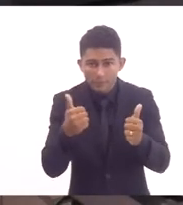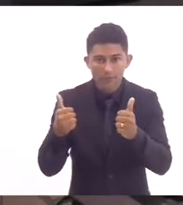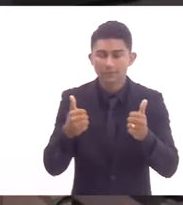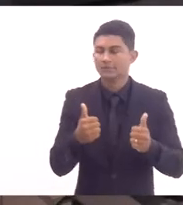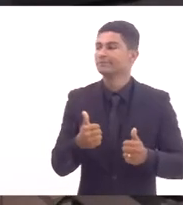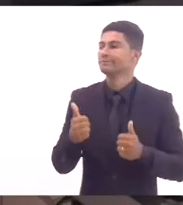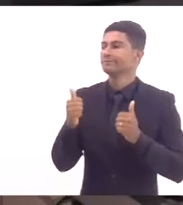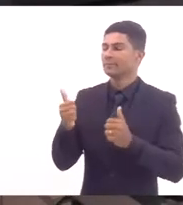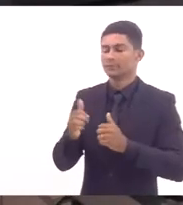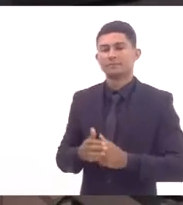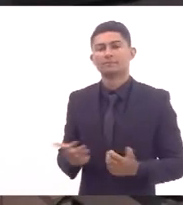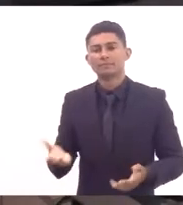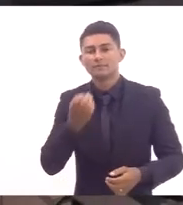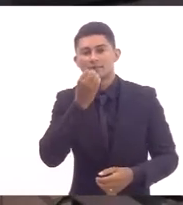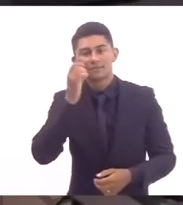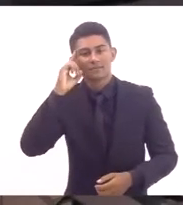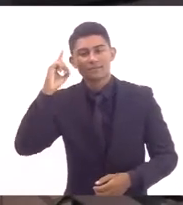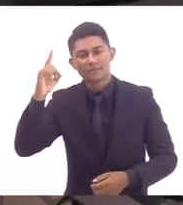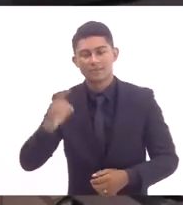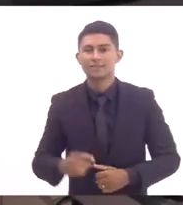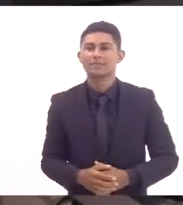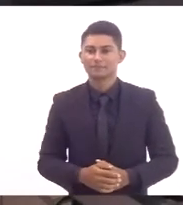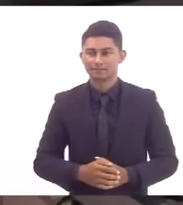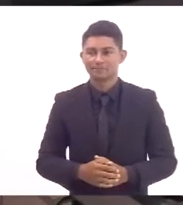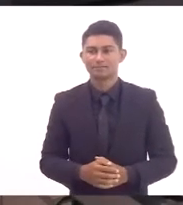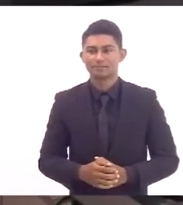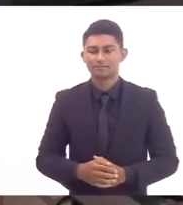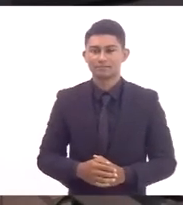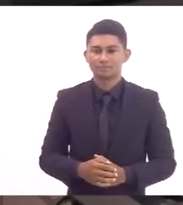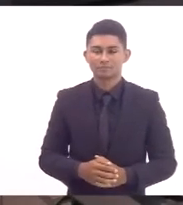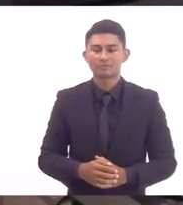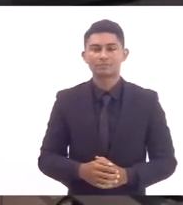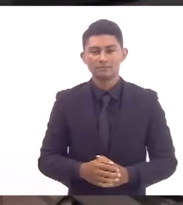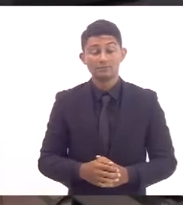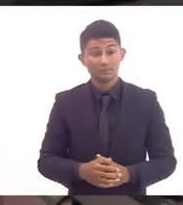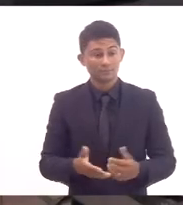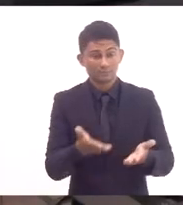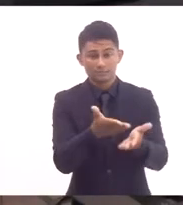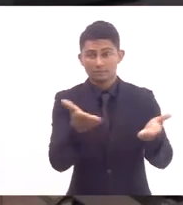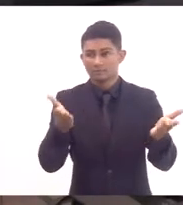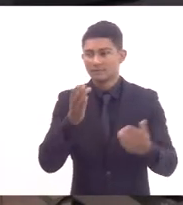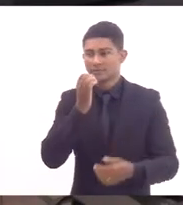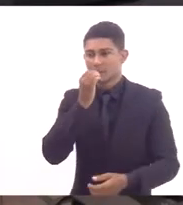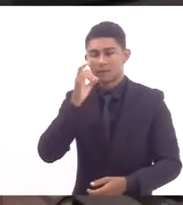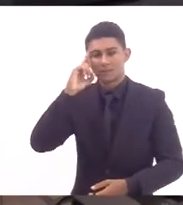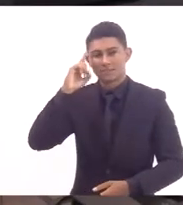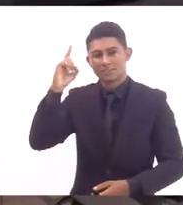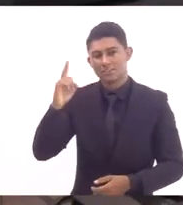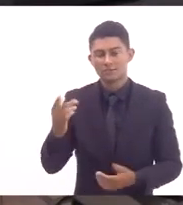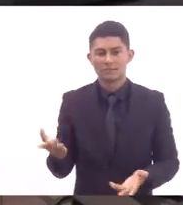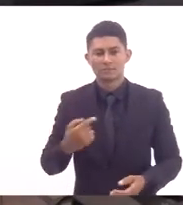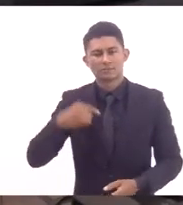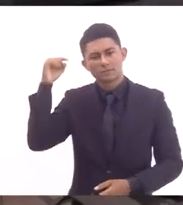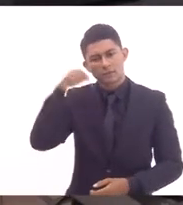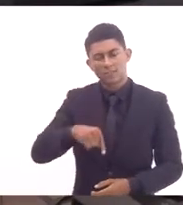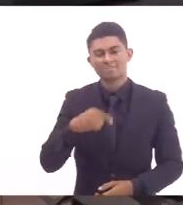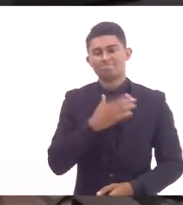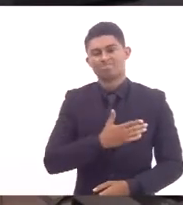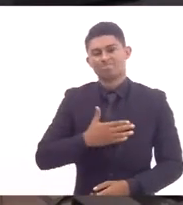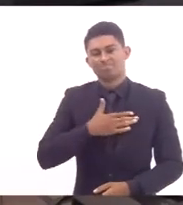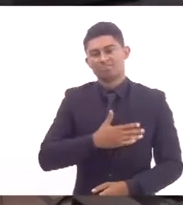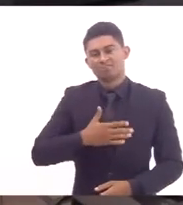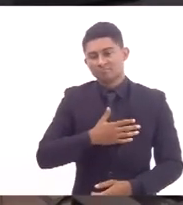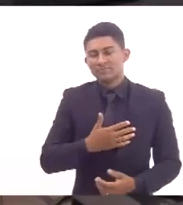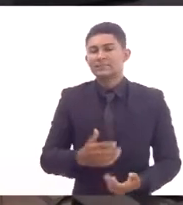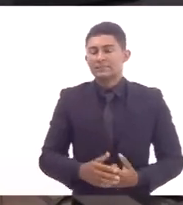bem Bom dia Márcia bom dia a todos e todas é um prazer tá aqui